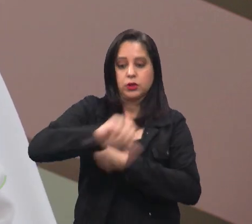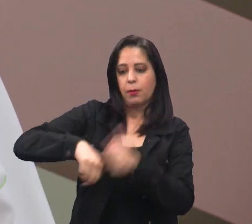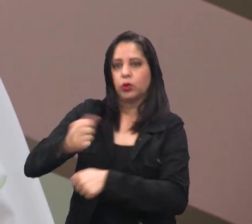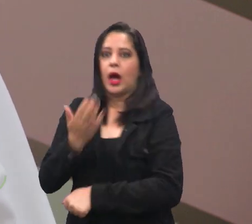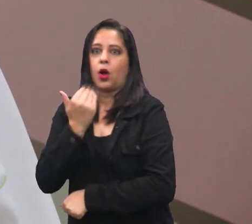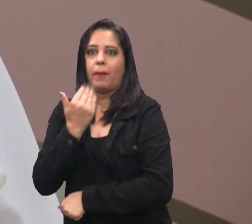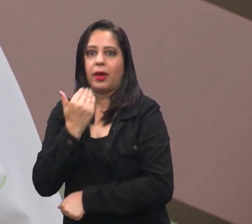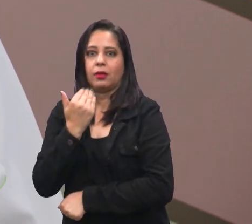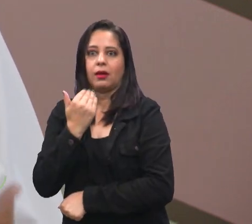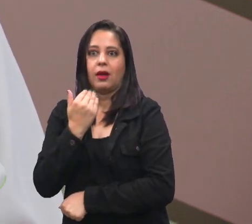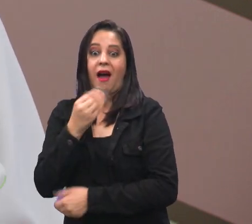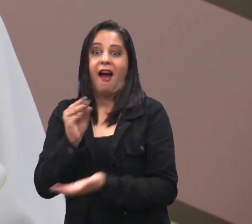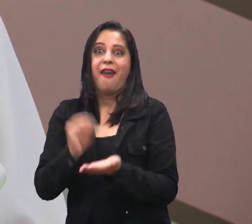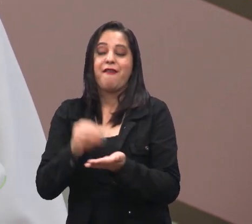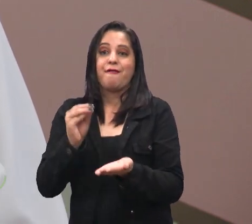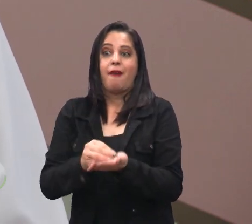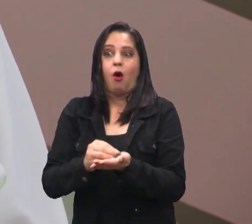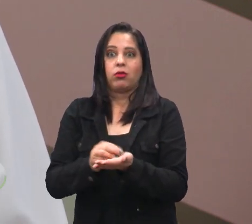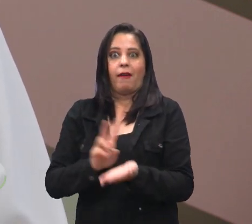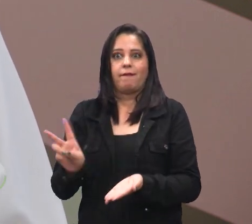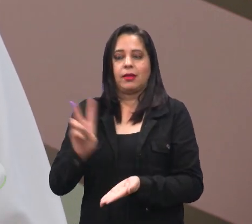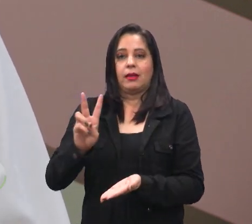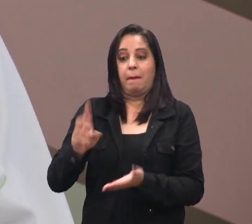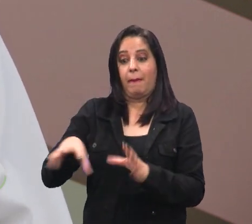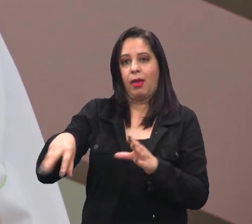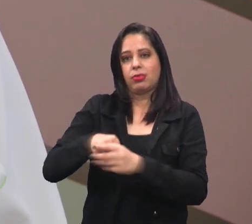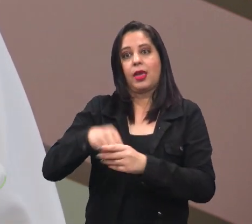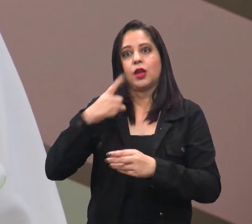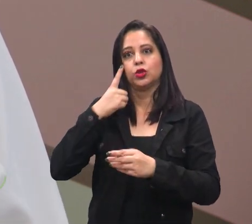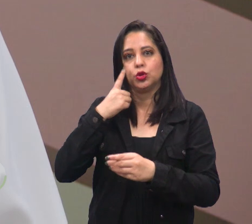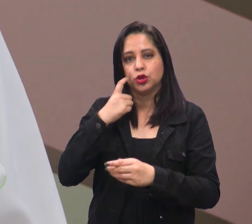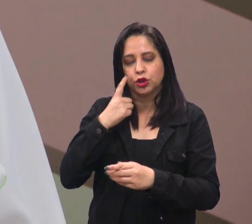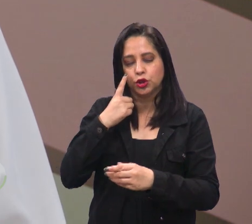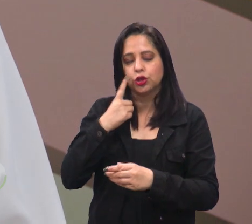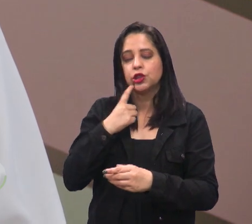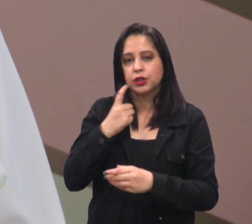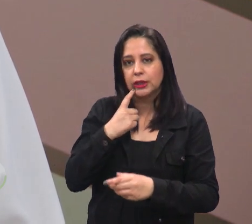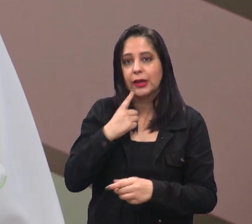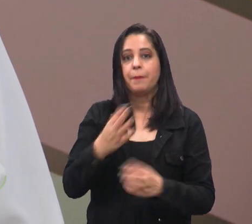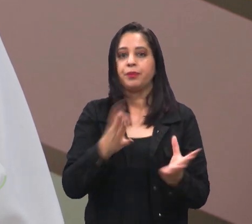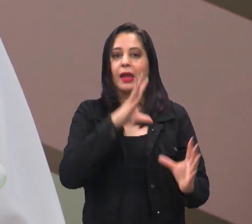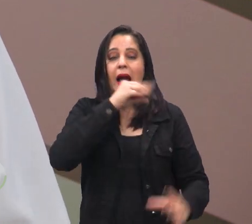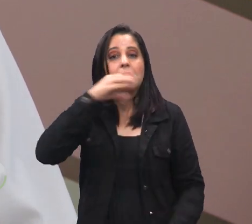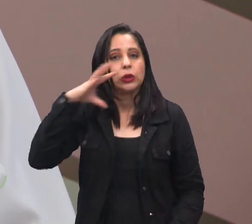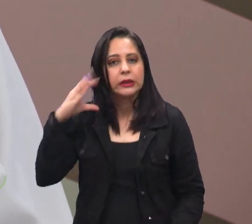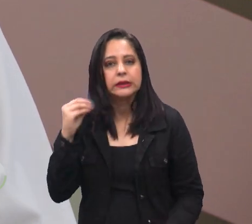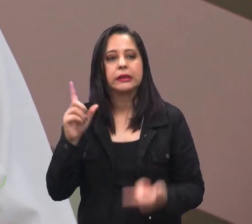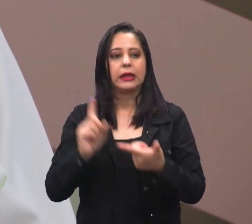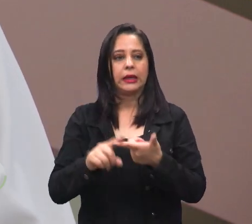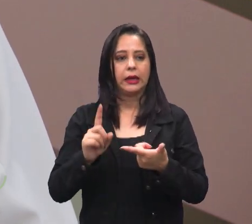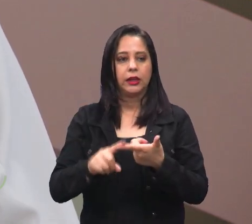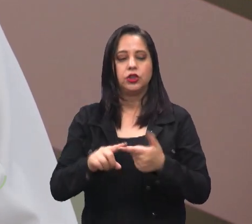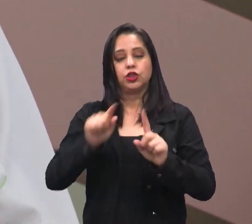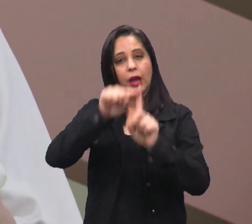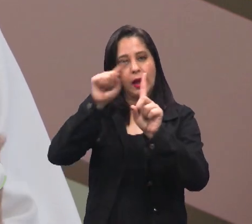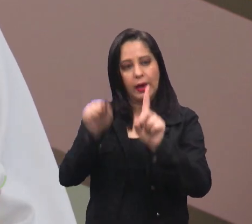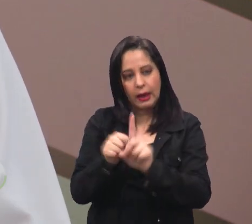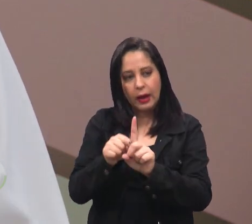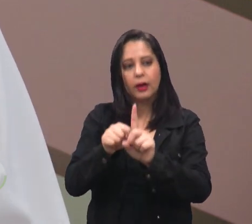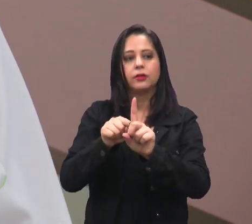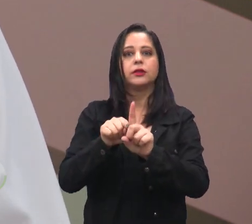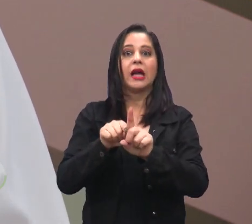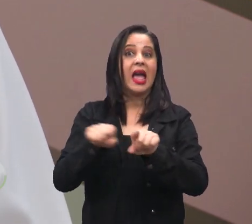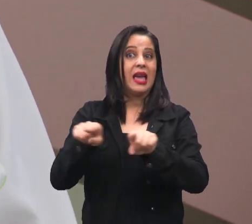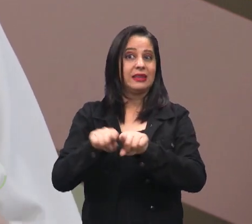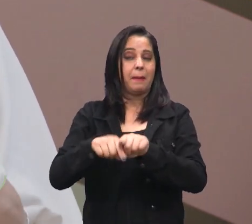as gestantes, os pacientes bariátricos, eles têm uma dificuldade muito grande de absorção de ferro, e as mulheres que estão na